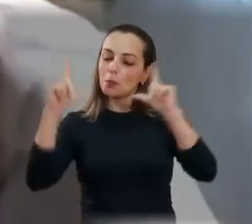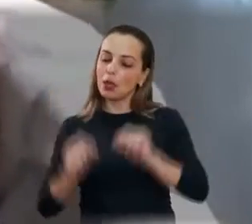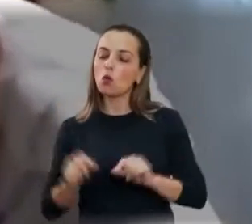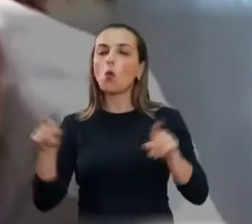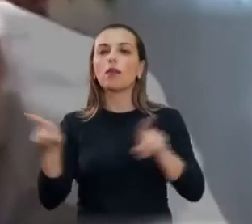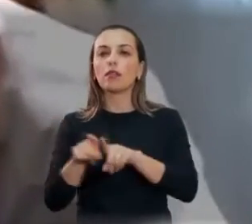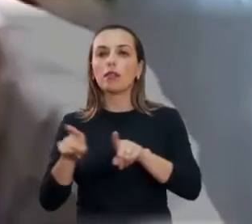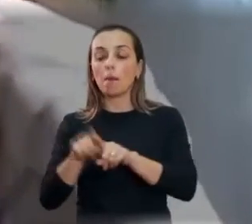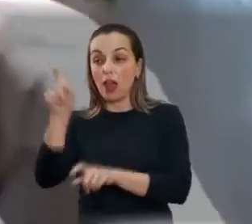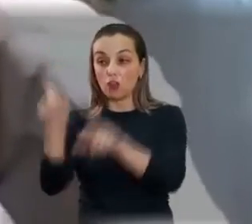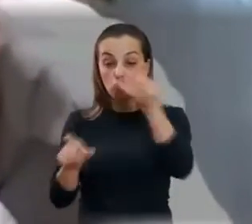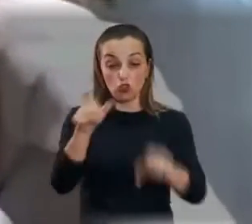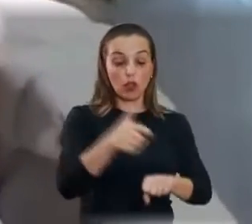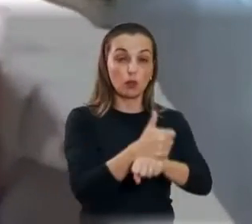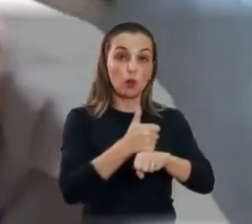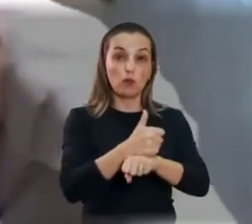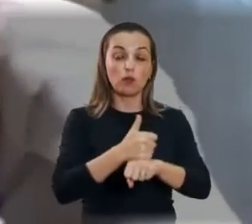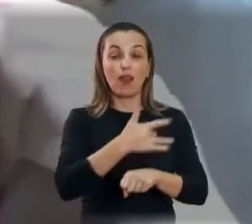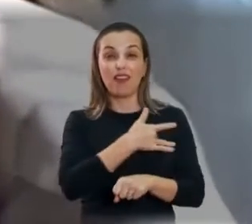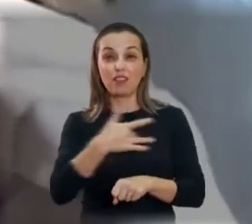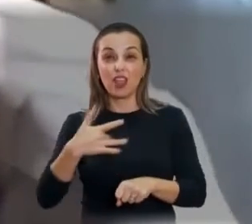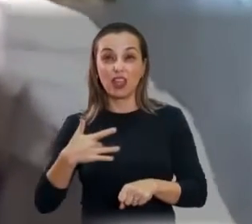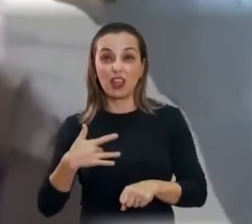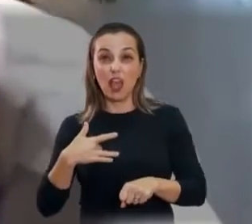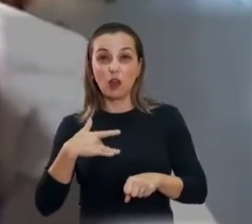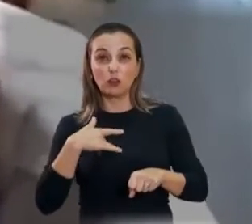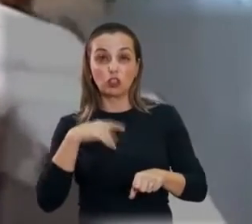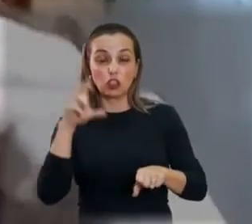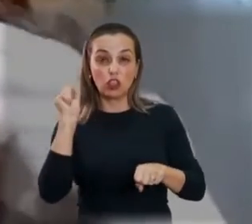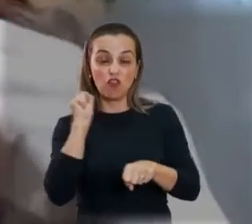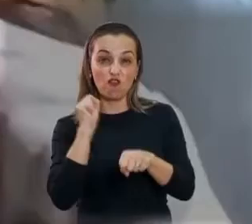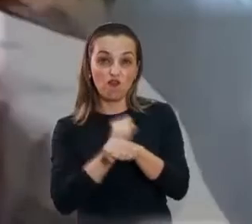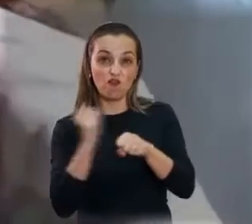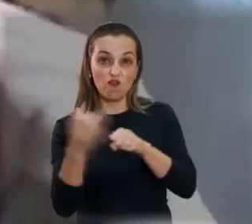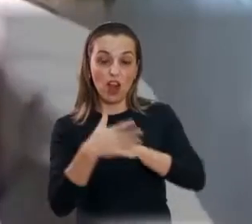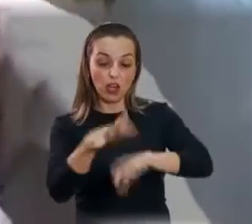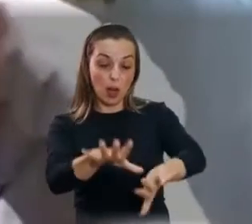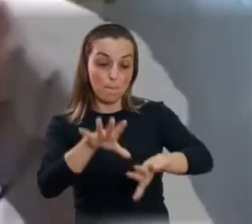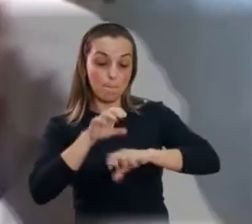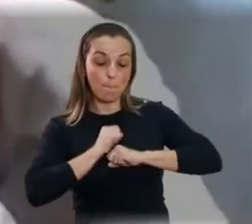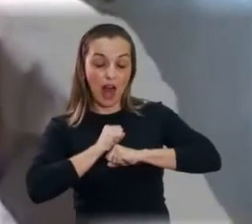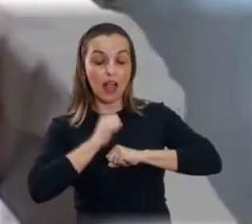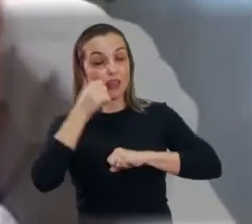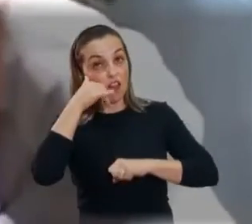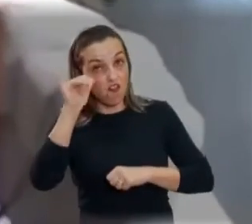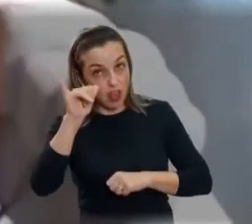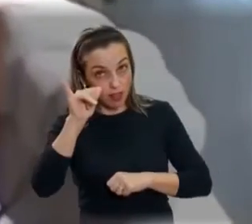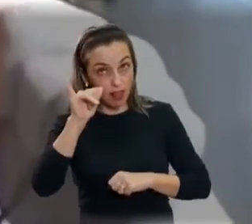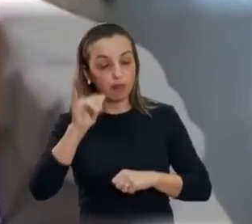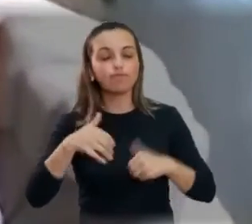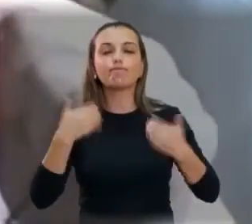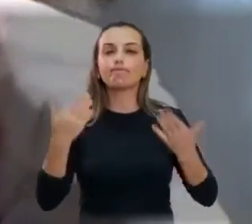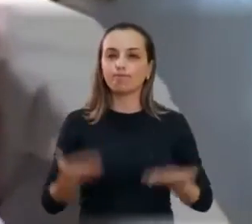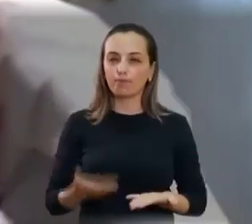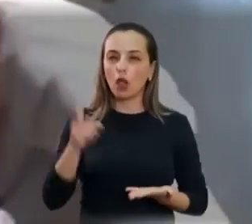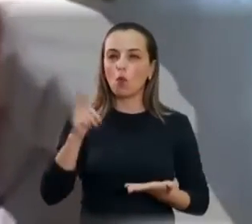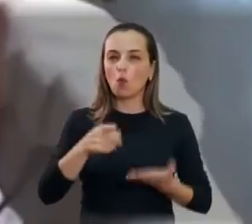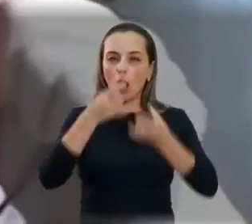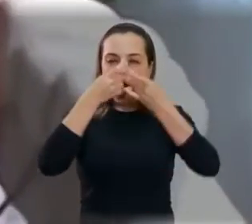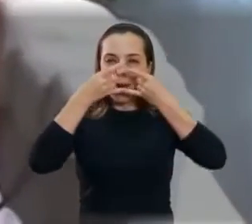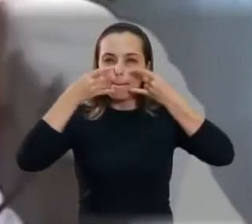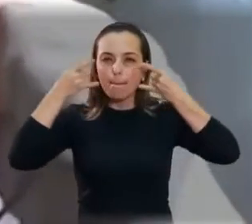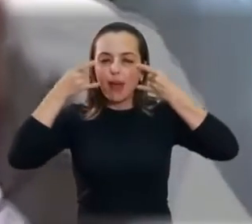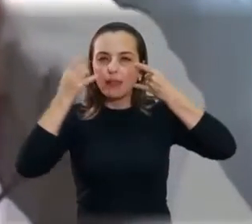dos profissionais de saúde, que é altíssimo durante o processo da intubação deste paciente. Então, essas